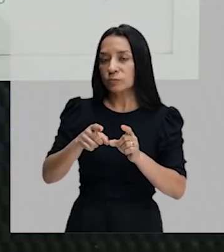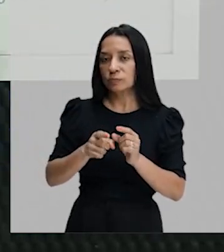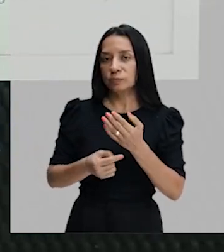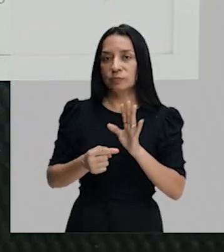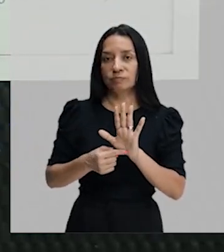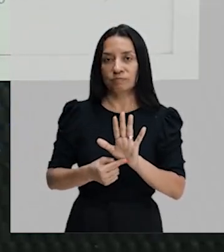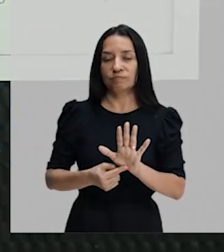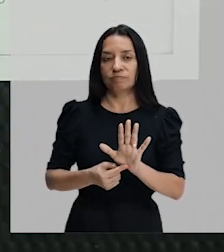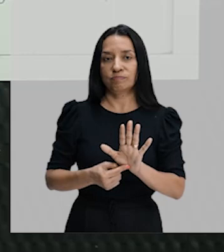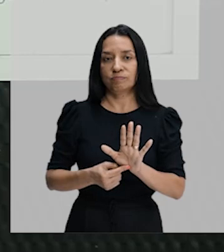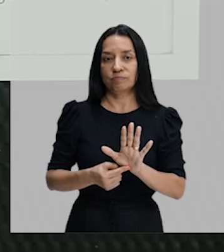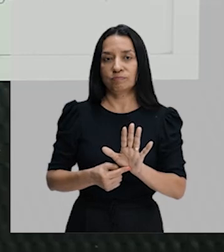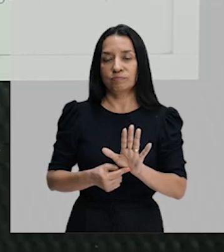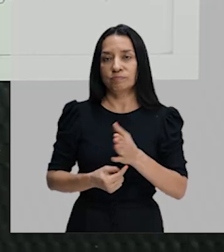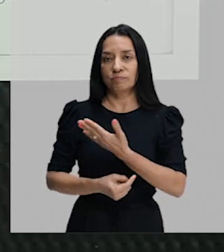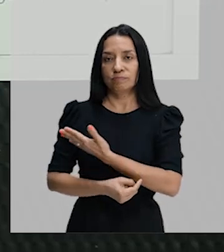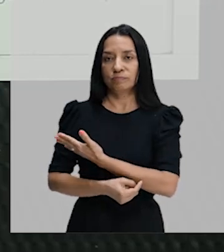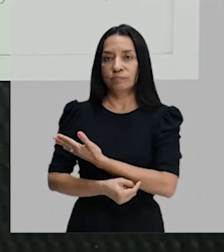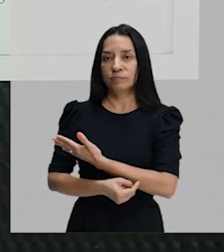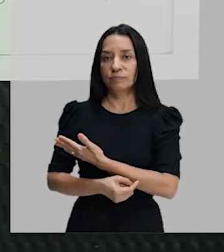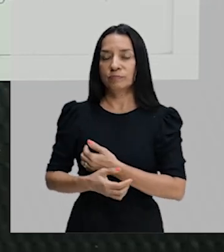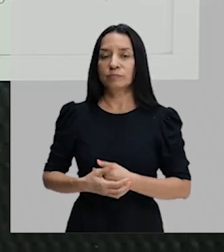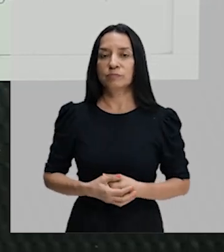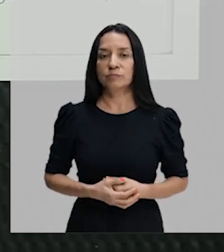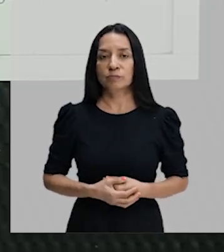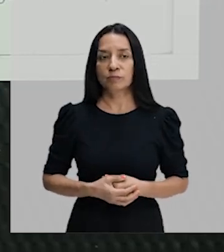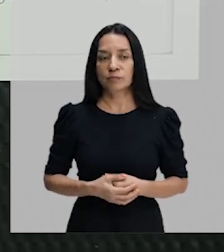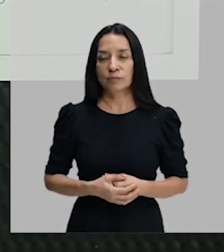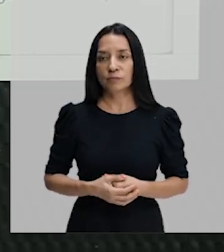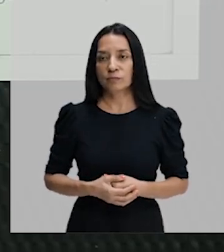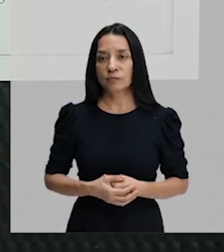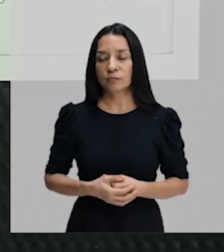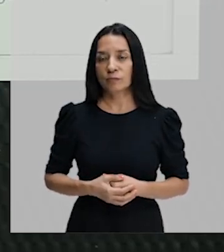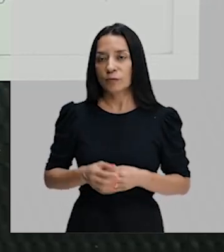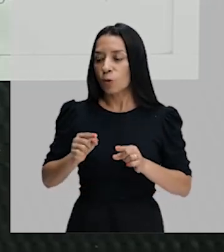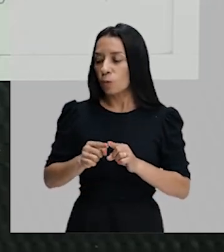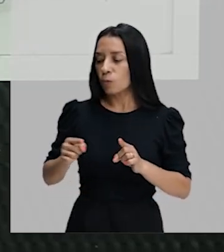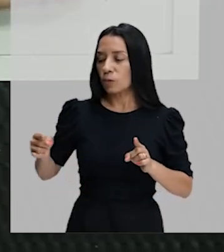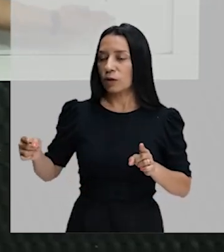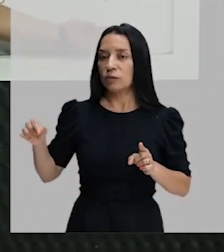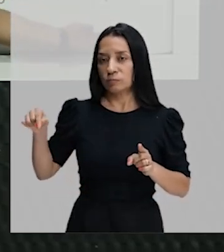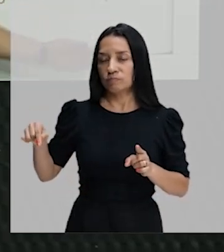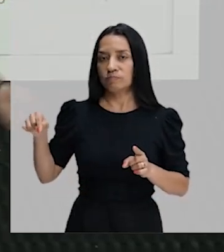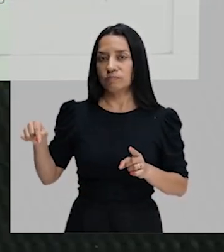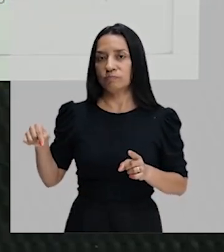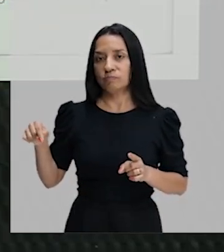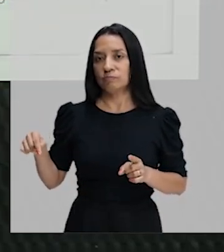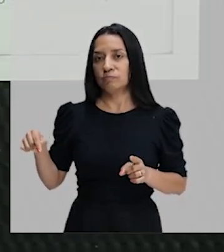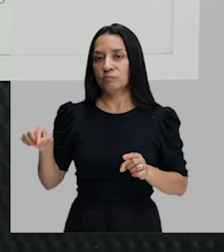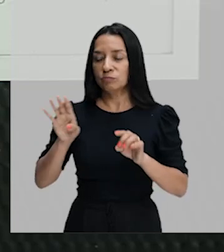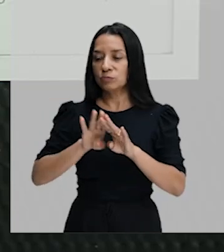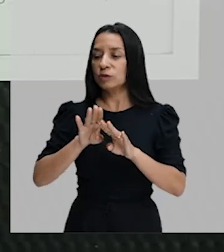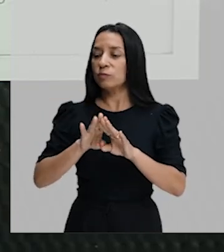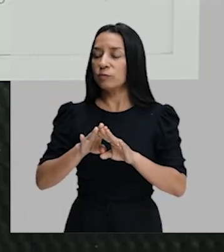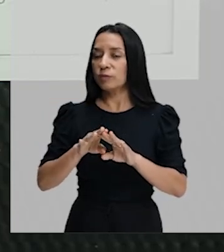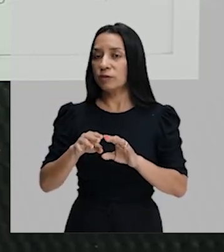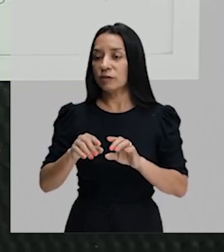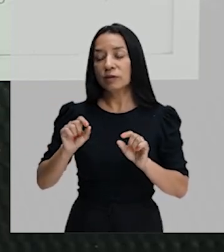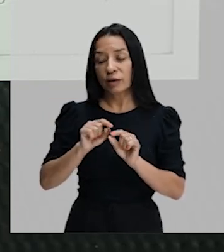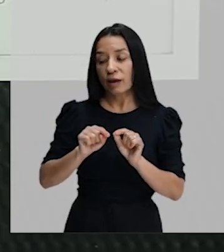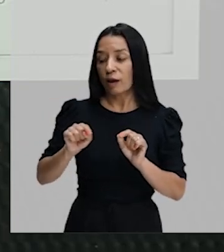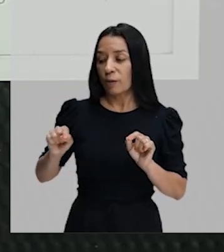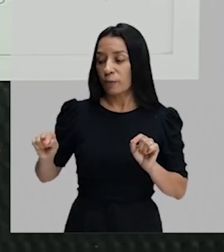certo? Para onde ele está apontando. Então, eles estão apontando para o mesmo lado. Então, esse aqui também vai apontar para o mesmo lado que